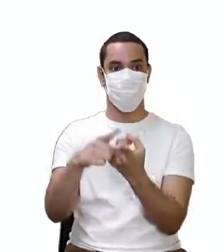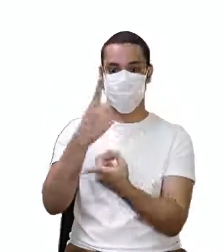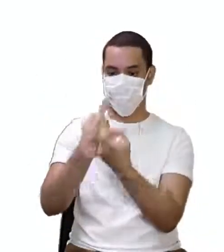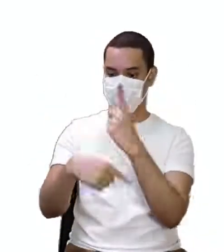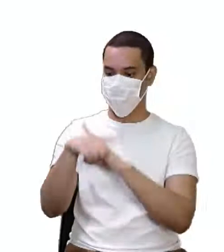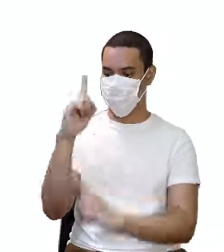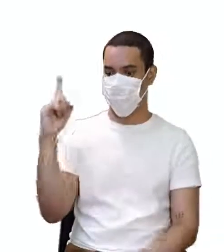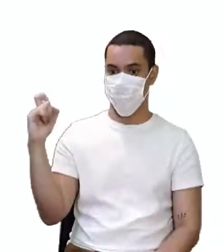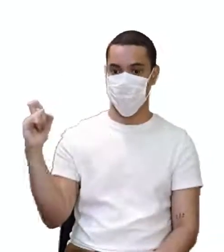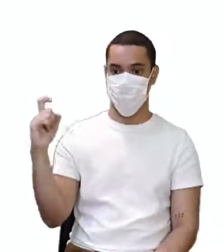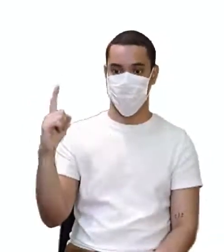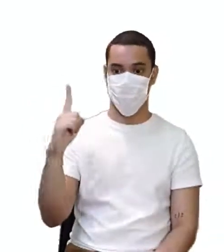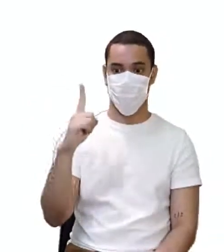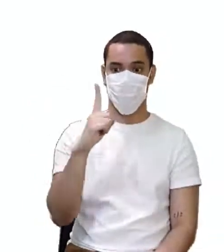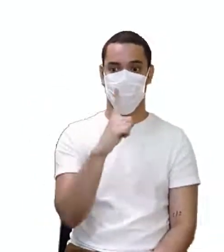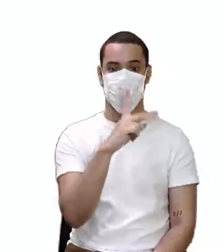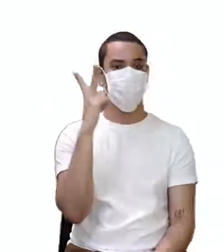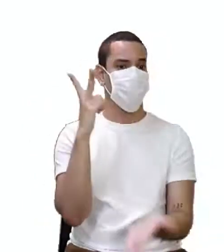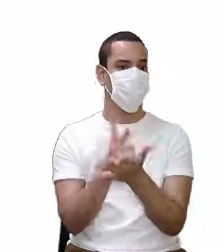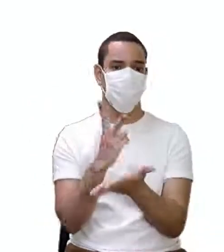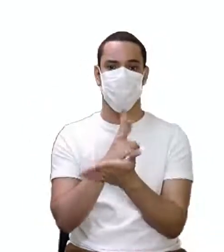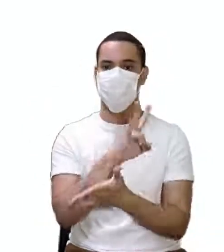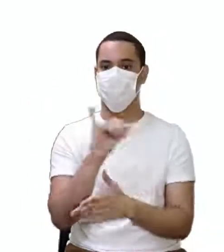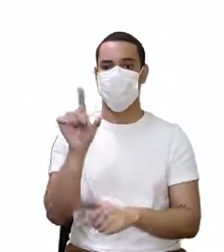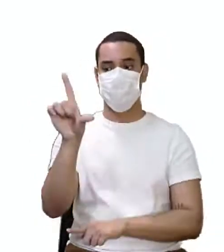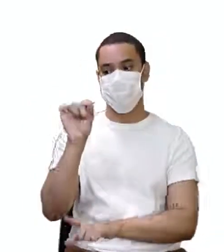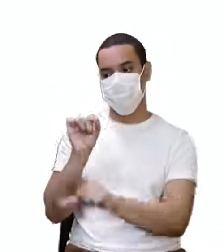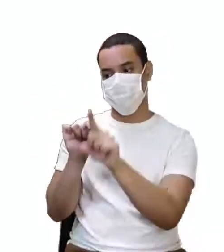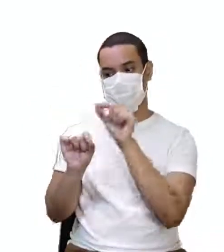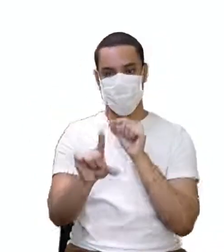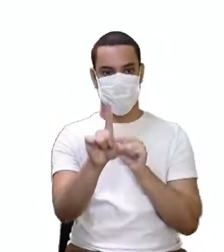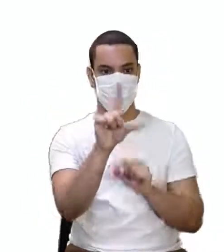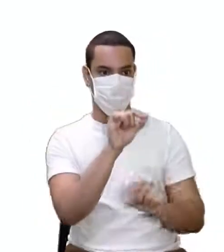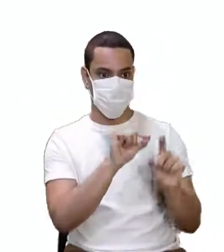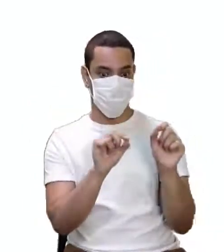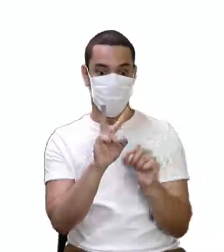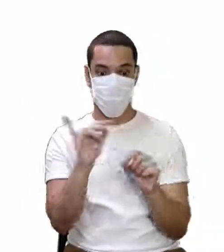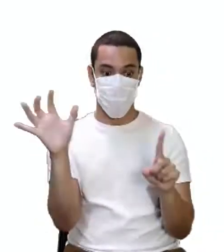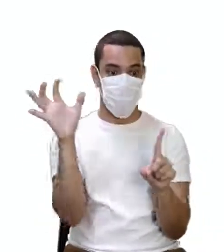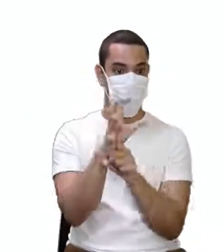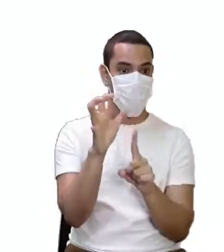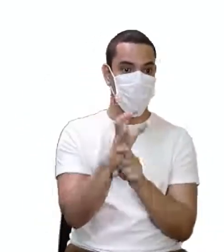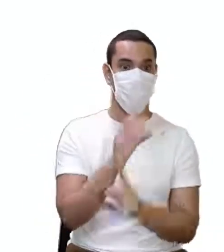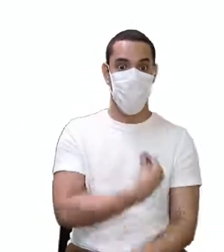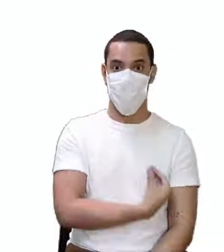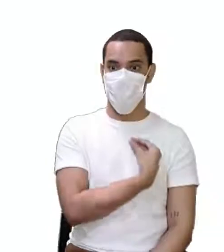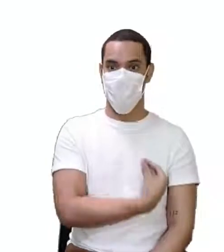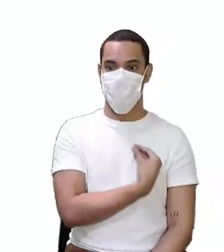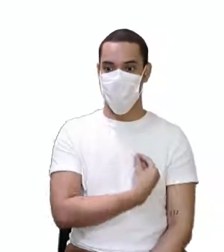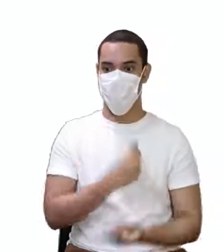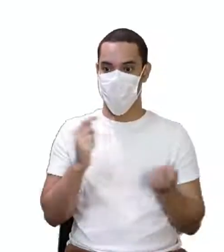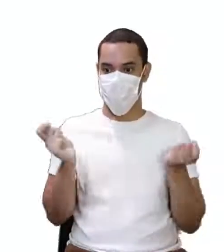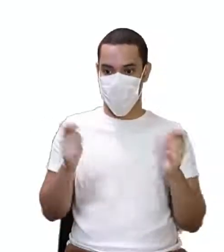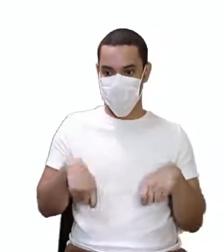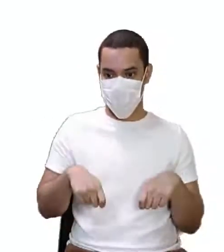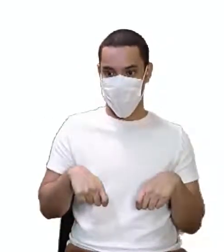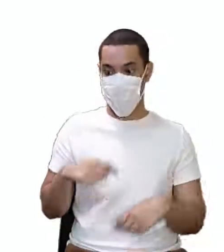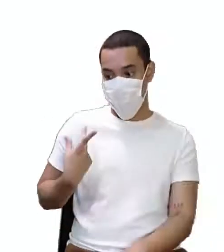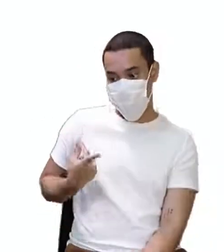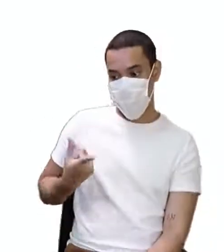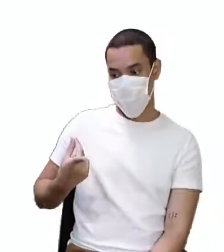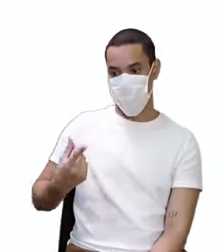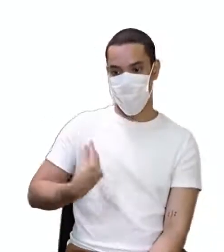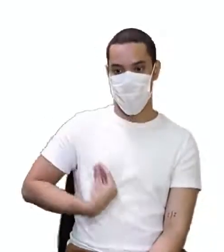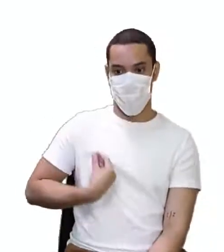evolutivos, sempre vai ser selecionado aquilo que vai favorecer a sobrevivência e a